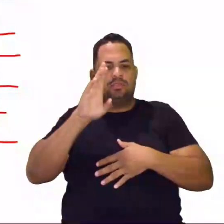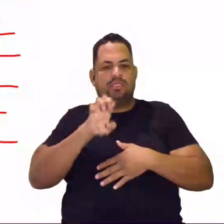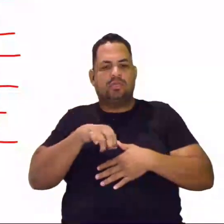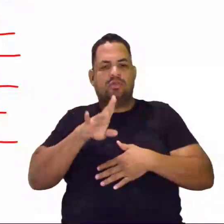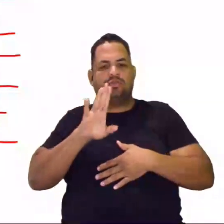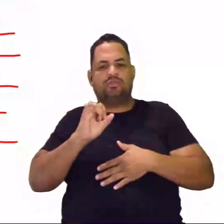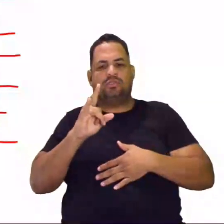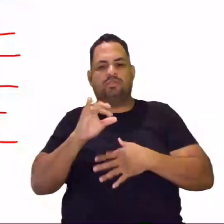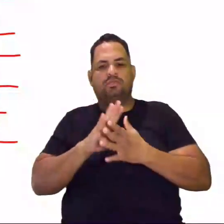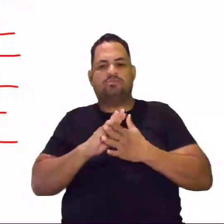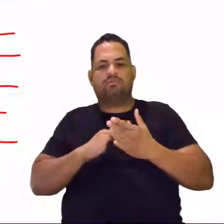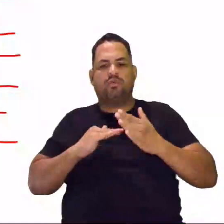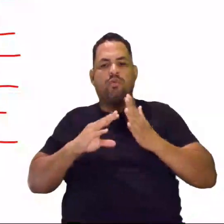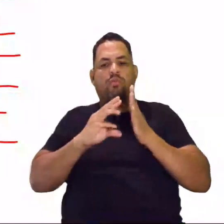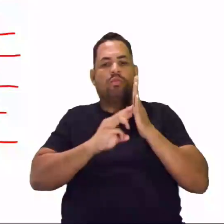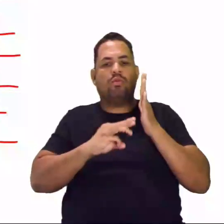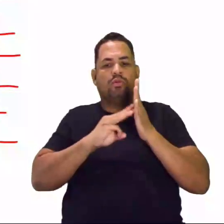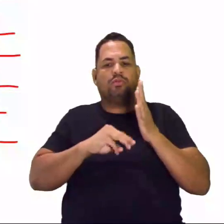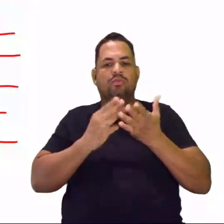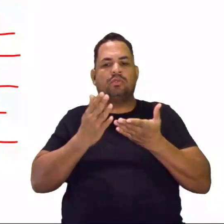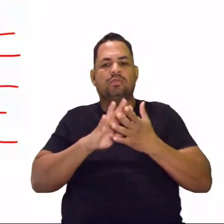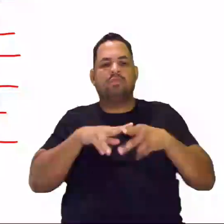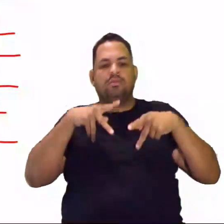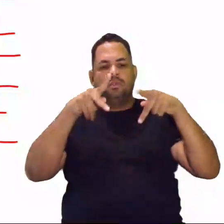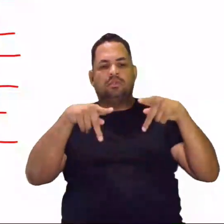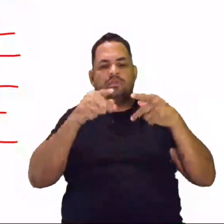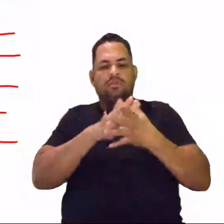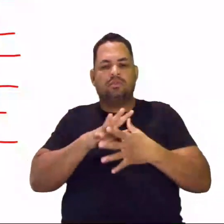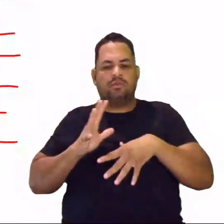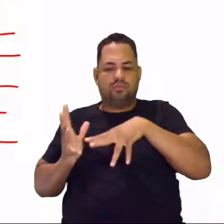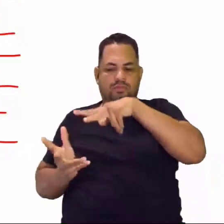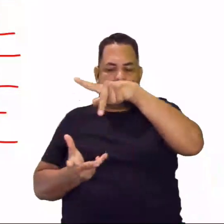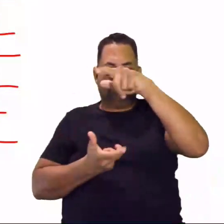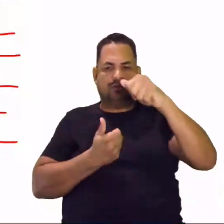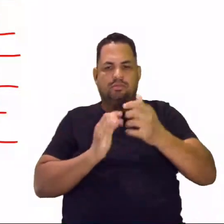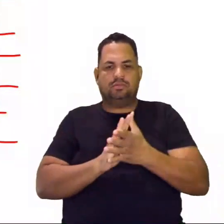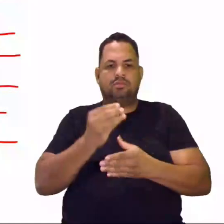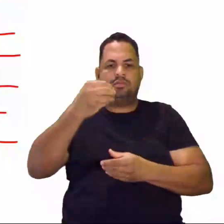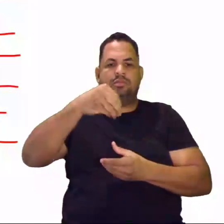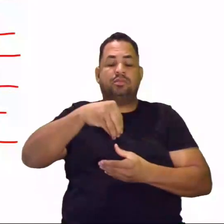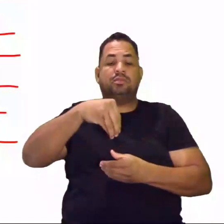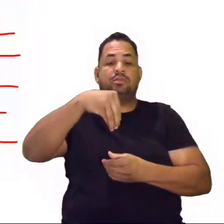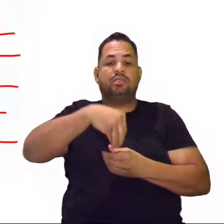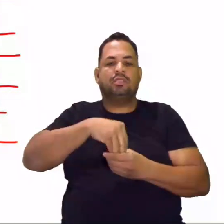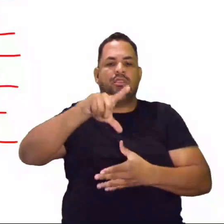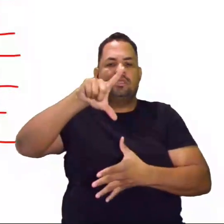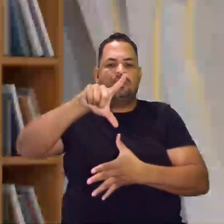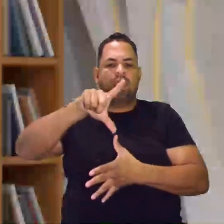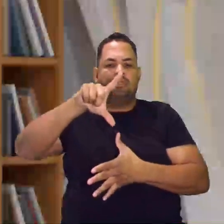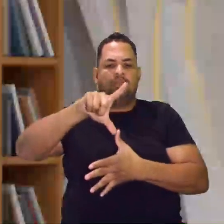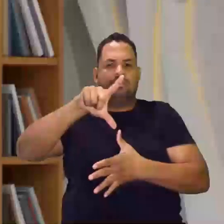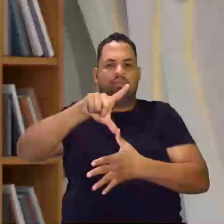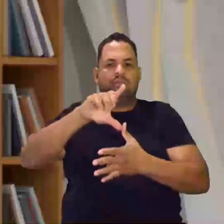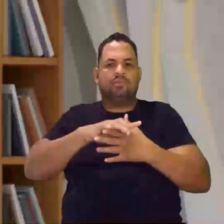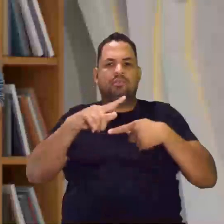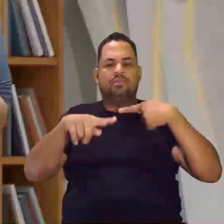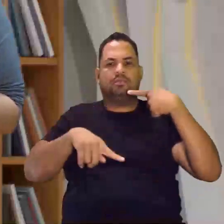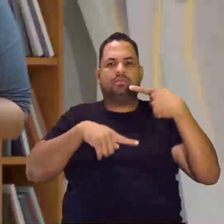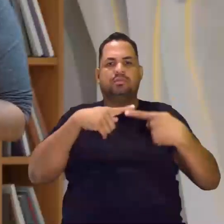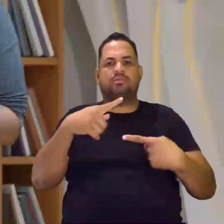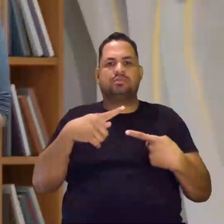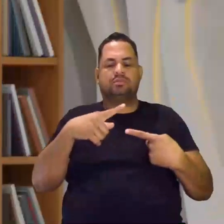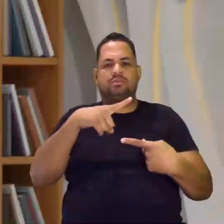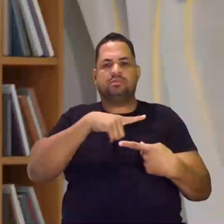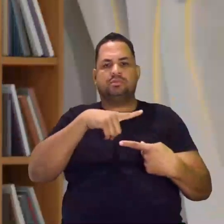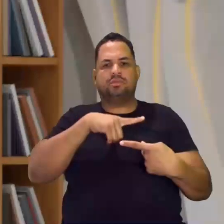modelo civilizatório universal. Então, dentro da nossa América Latina, né, essa discussão pós-colonial ela